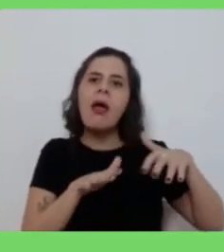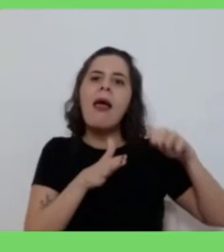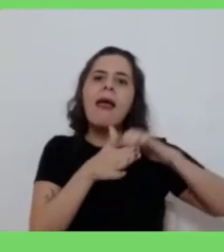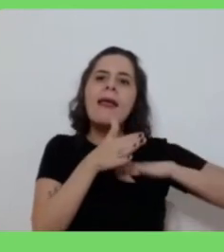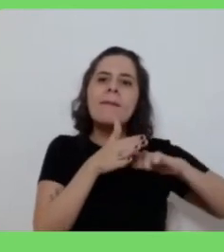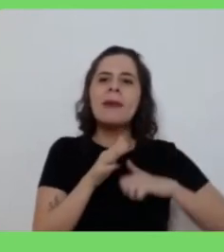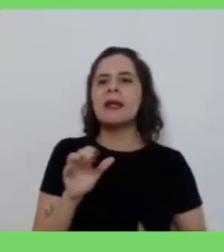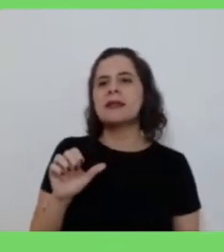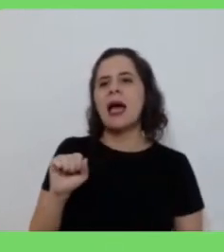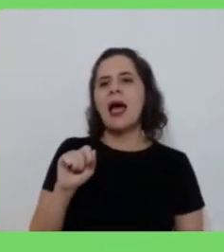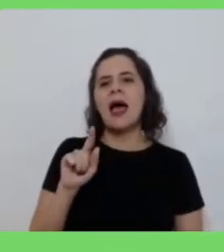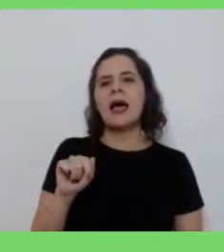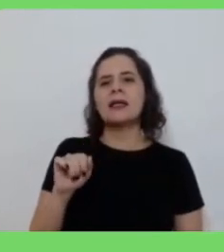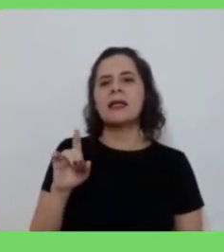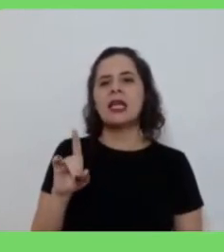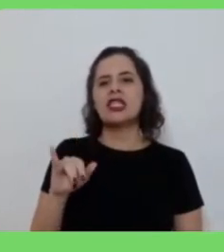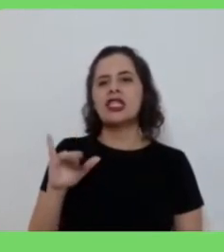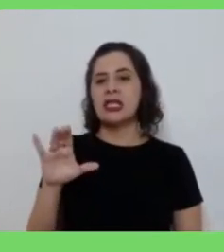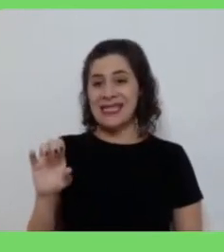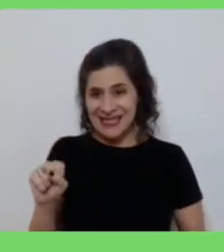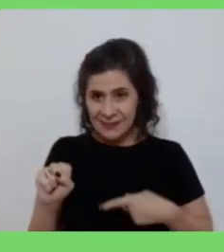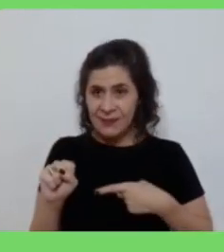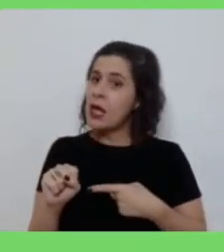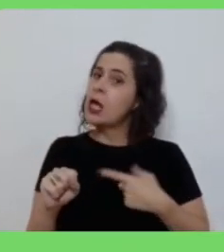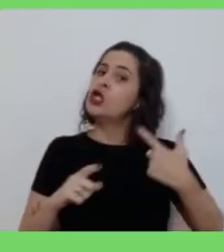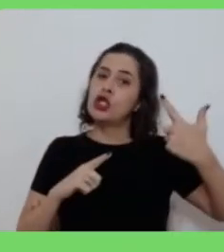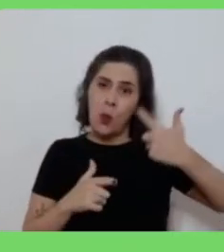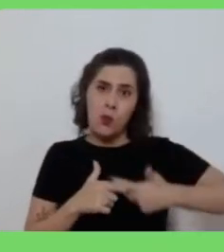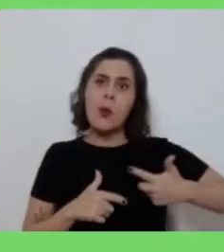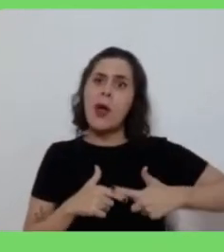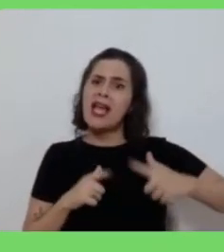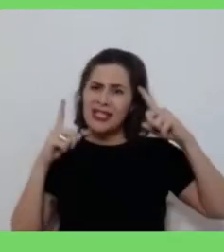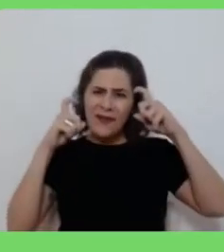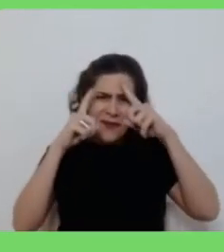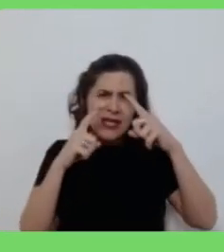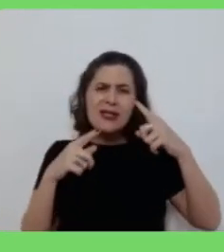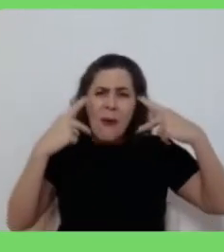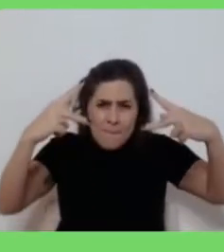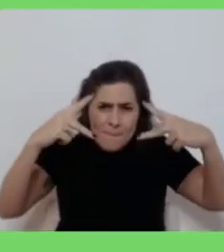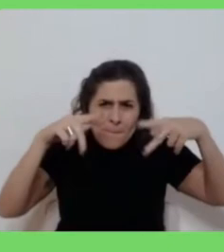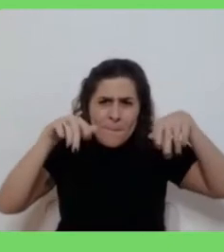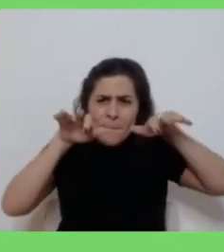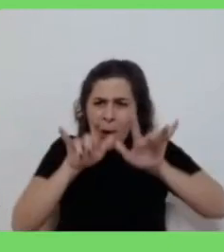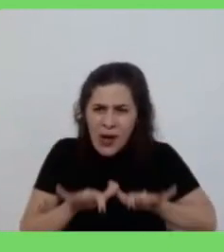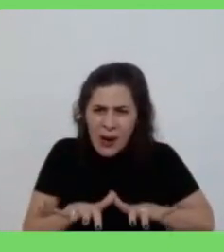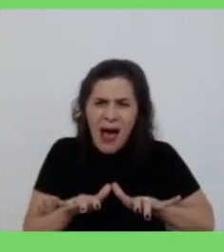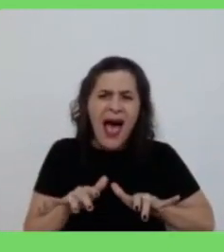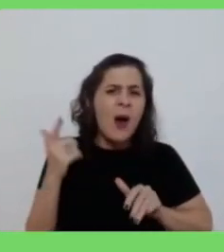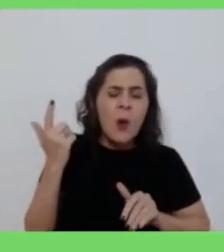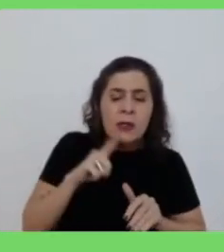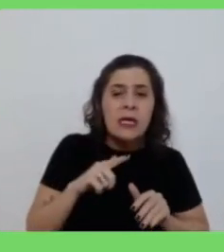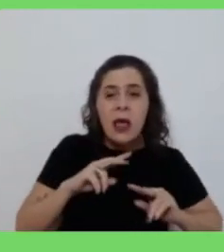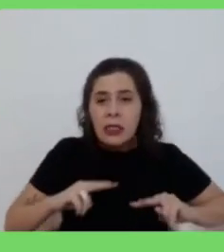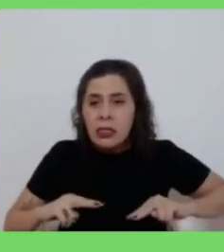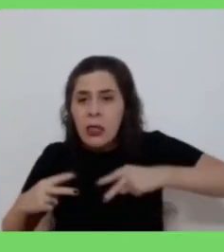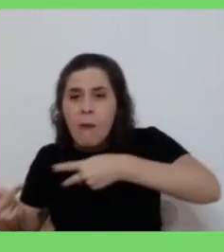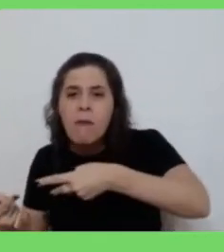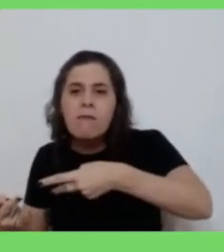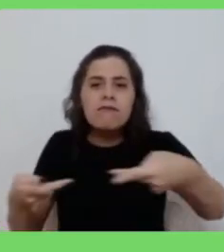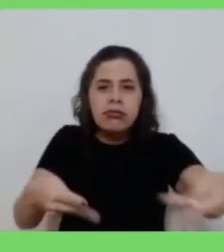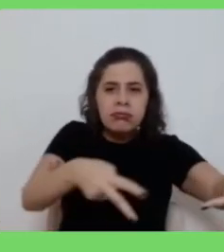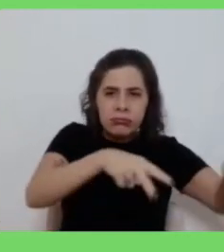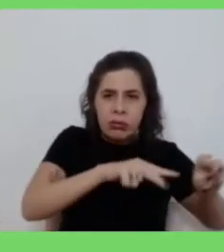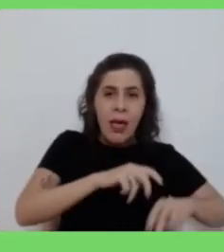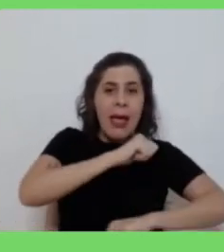gente ainda tinha muito problema eh para fazer a programação para conseguir fazer a migração multiplataforma